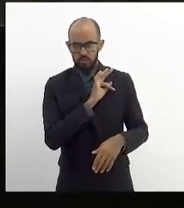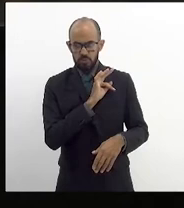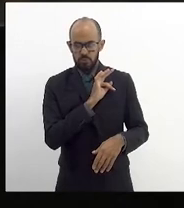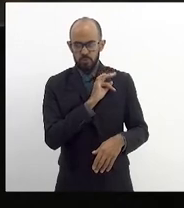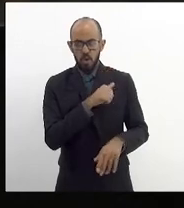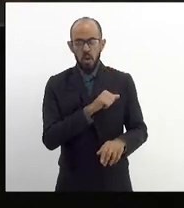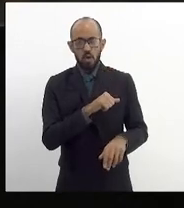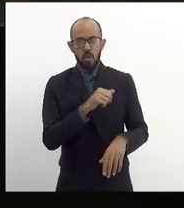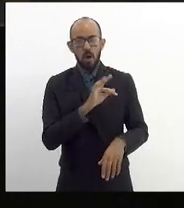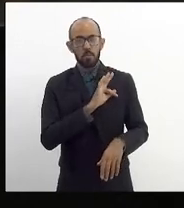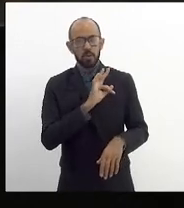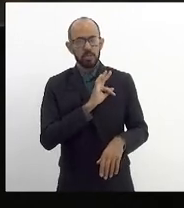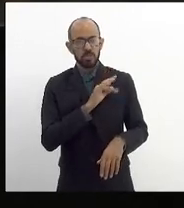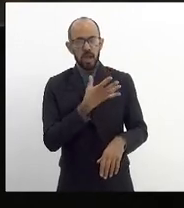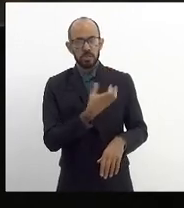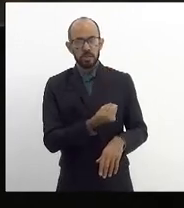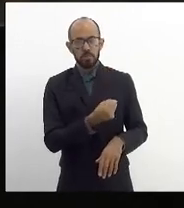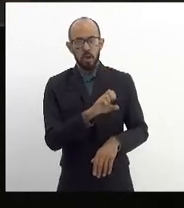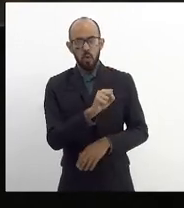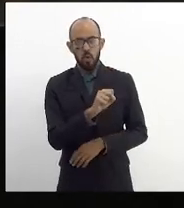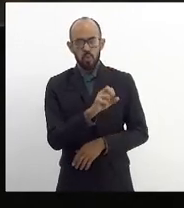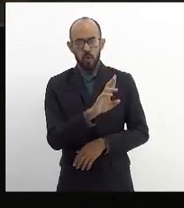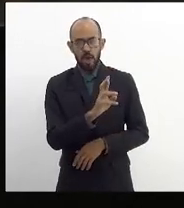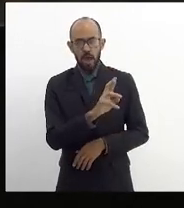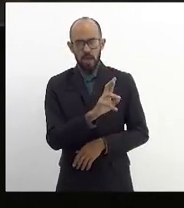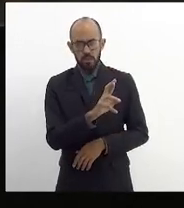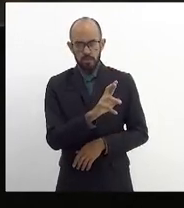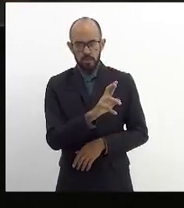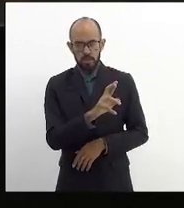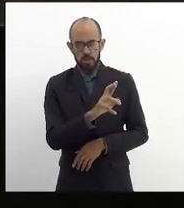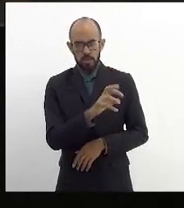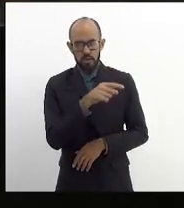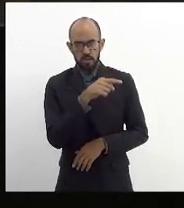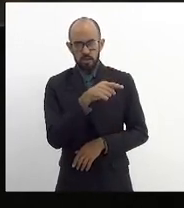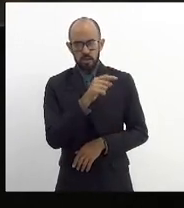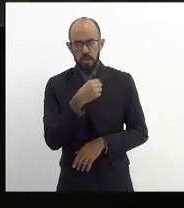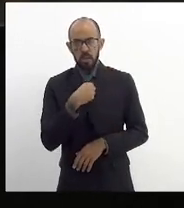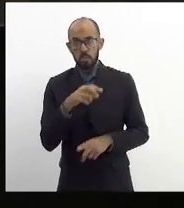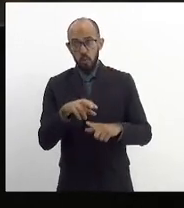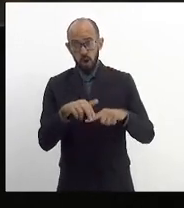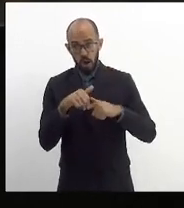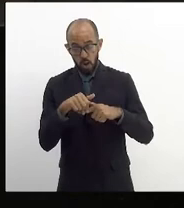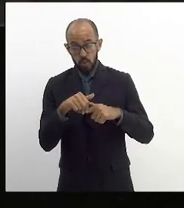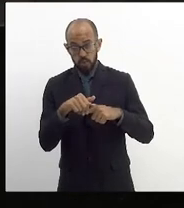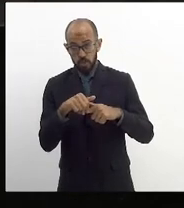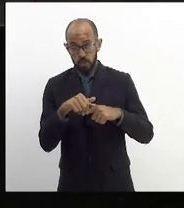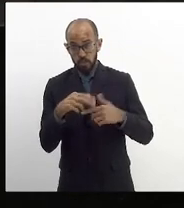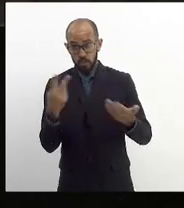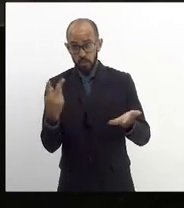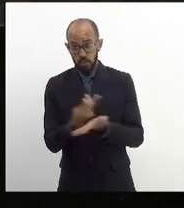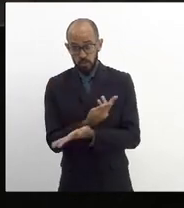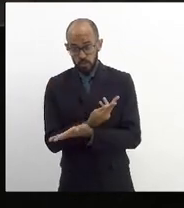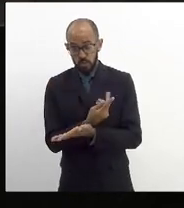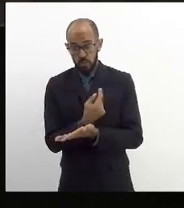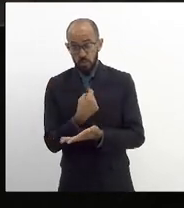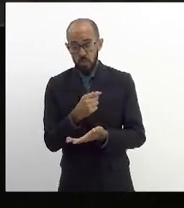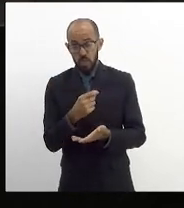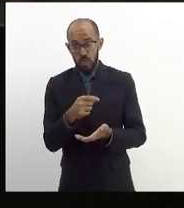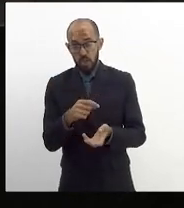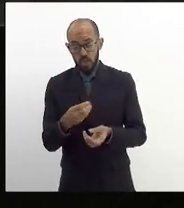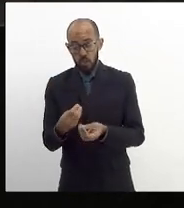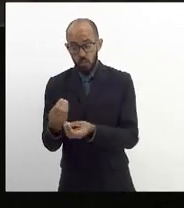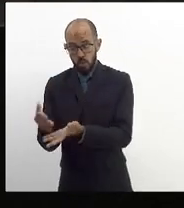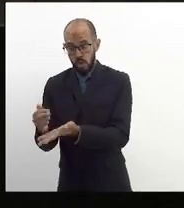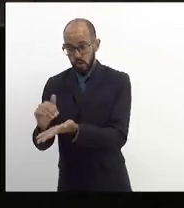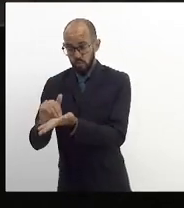receberam r$ 8 e foi exatamente diante desse fato eu me lembro muito bem que quando levei o problema ao